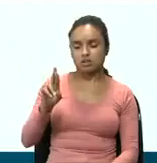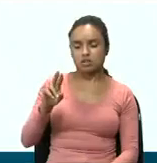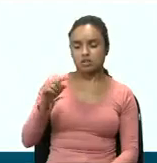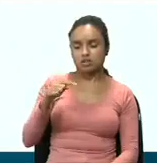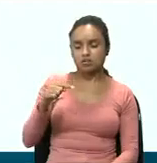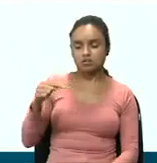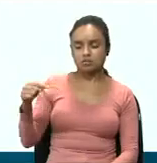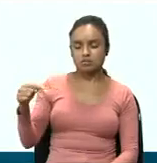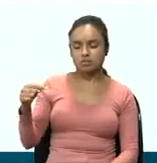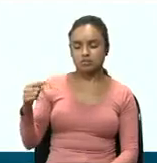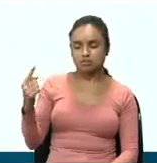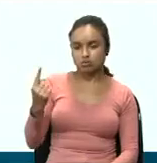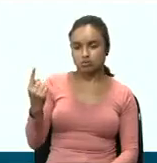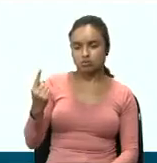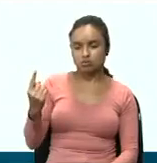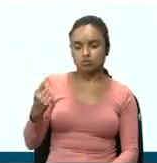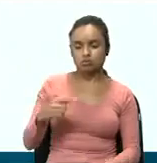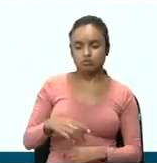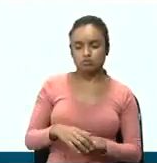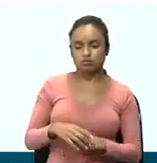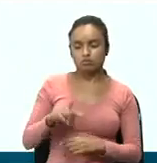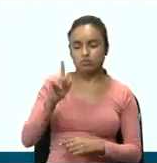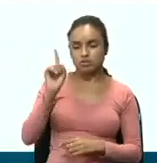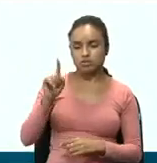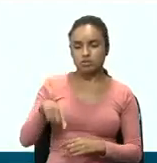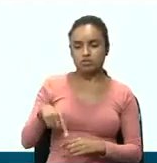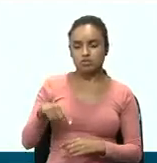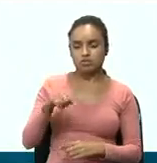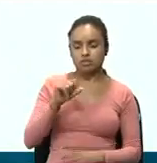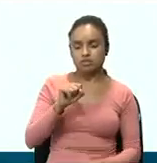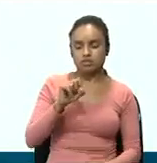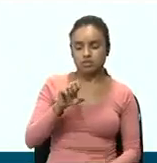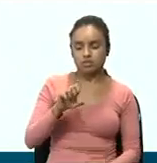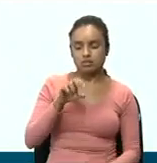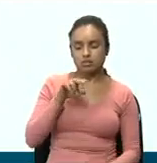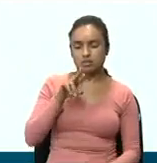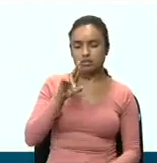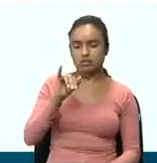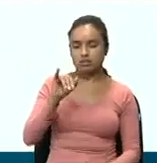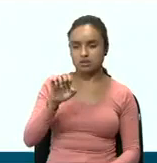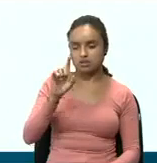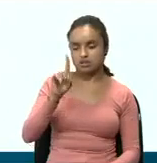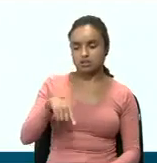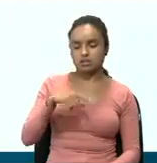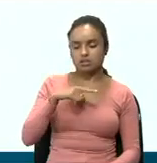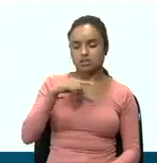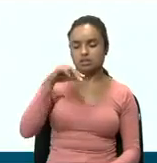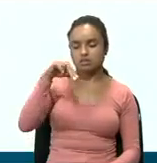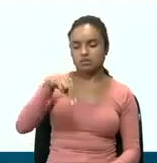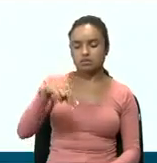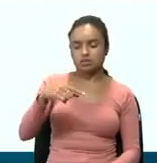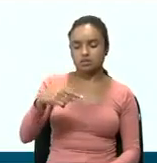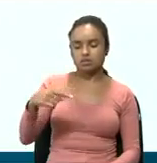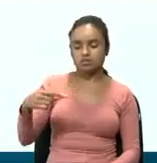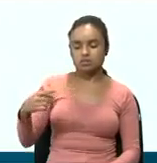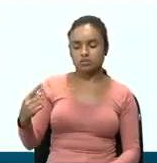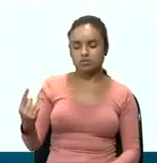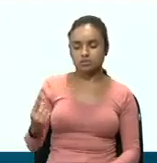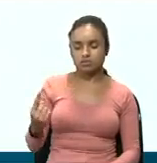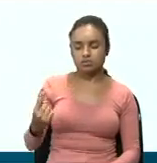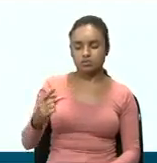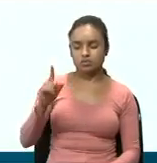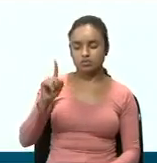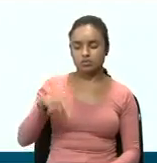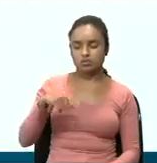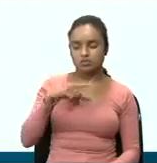ok? E como você pode perceber, essa série tem um expoente n-1, o elemento ao qual